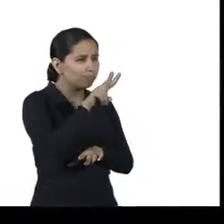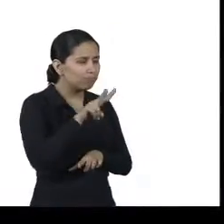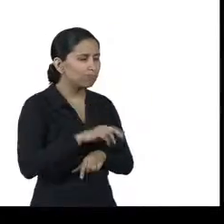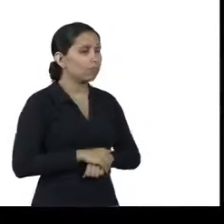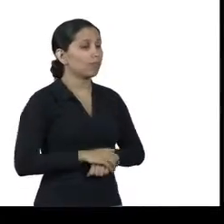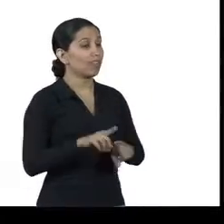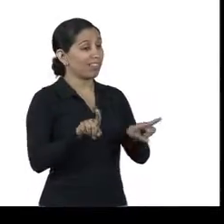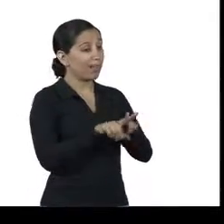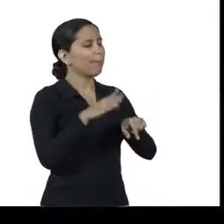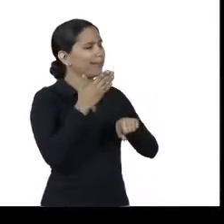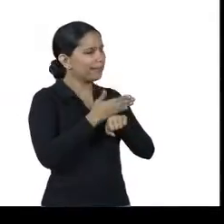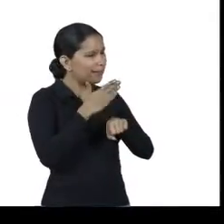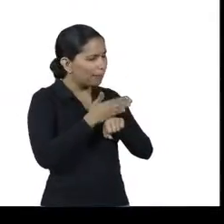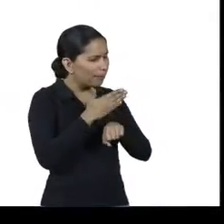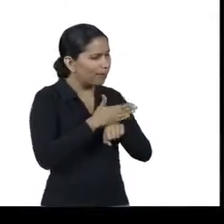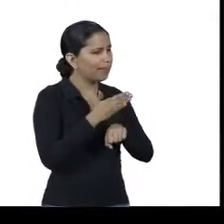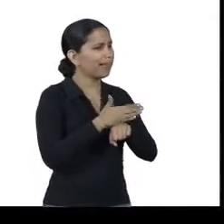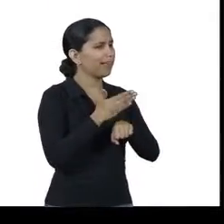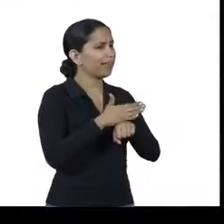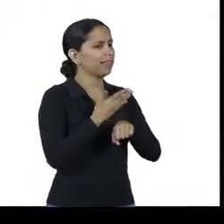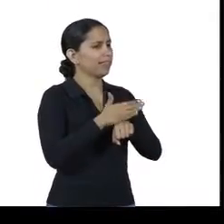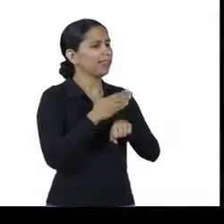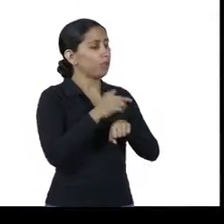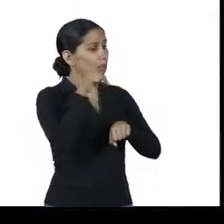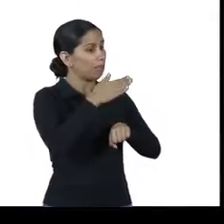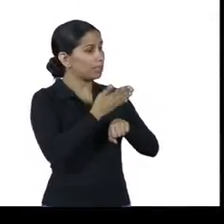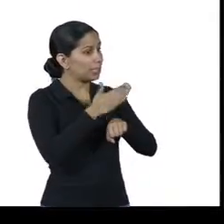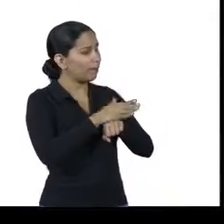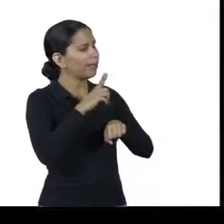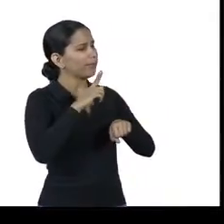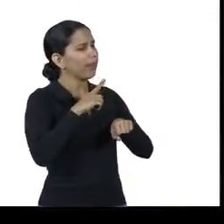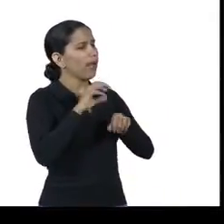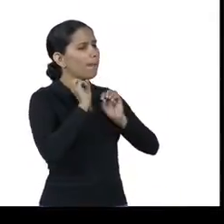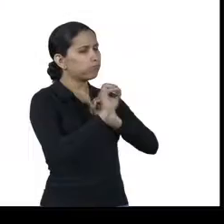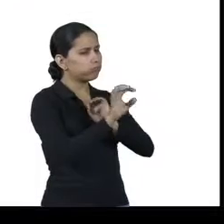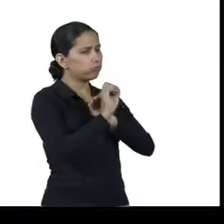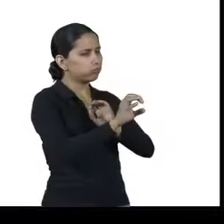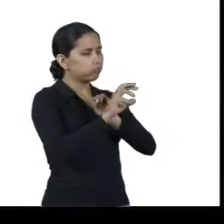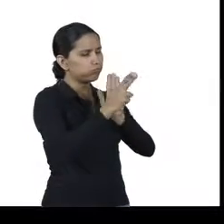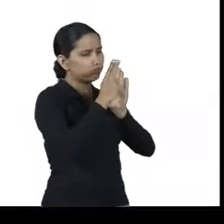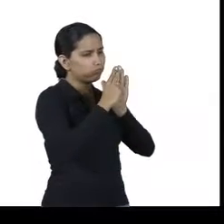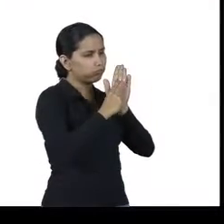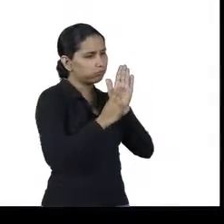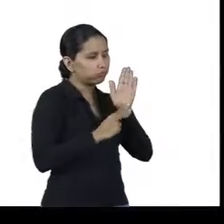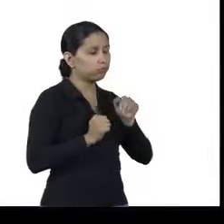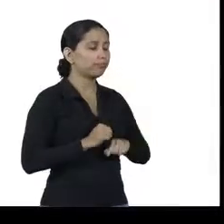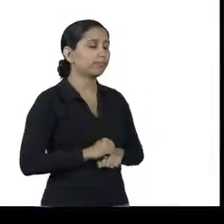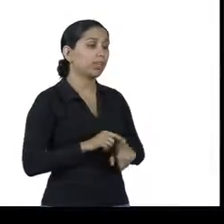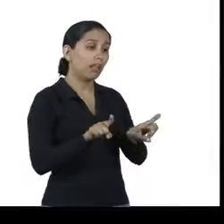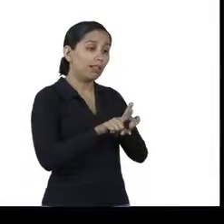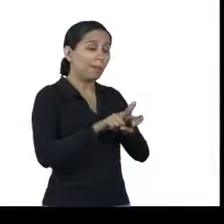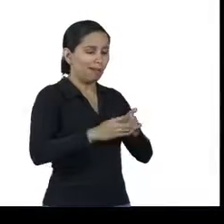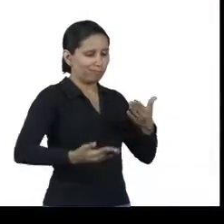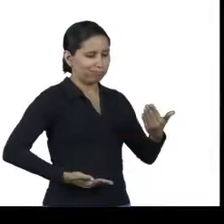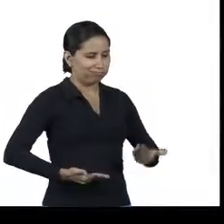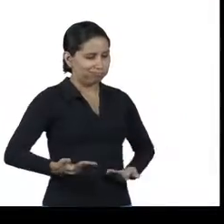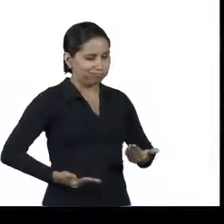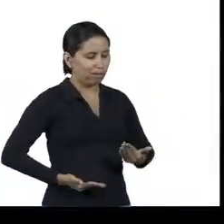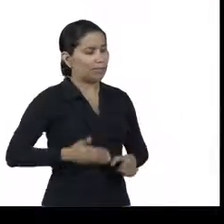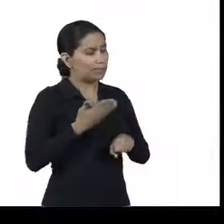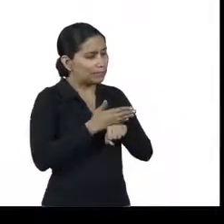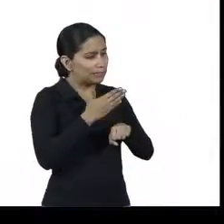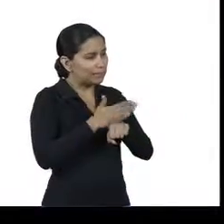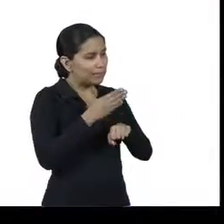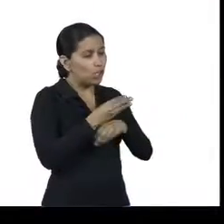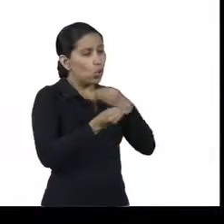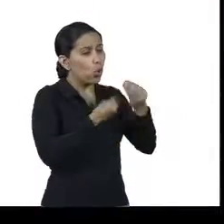os treinamentos, né, de integração, em que é passado todas as normas de segurança. A gente treina o trabalhador na movimentação da máquina